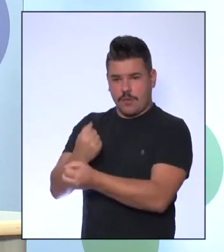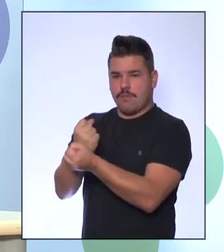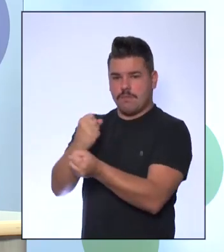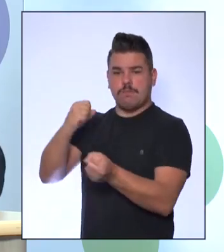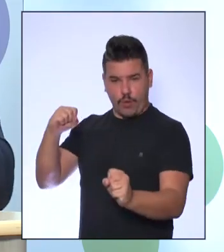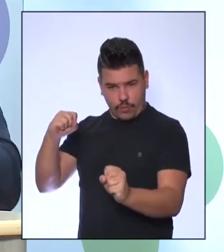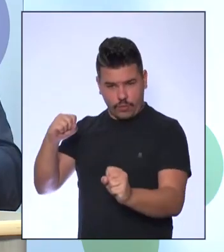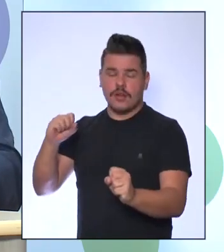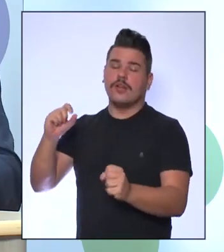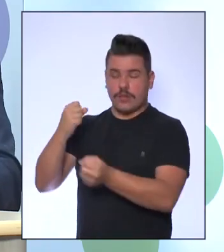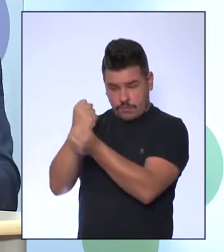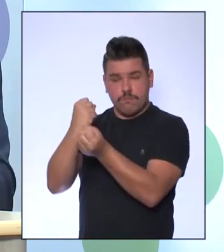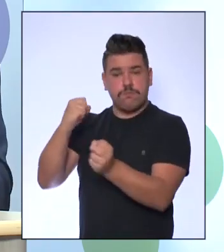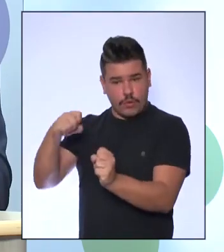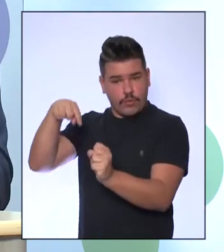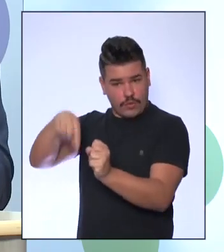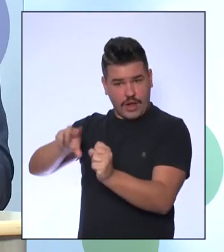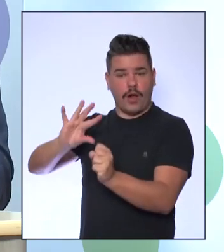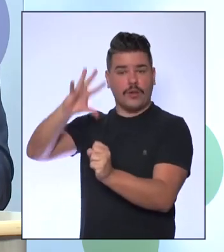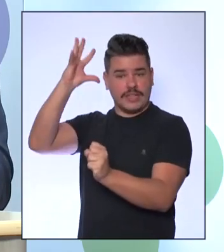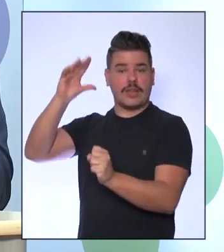escravos,